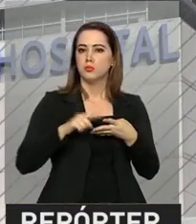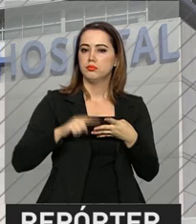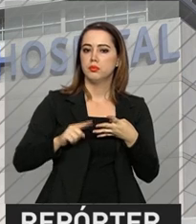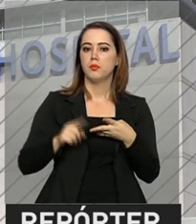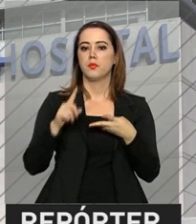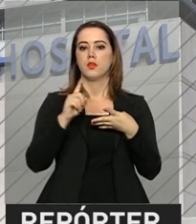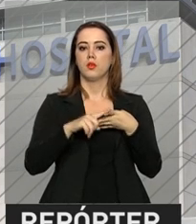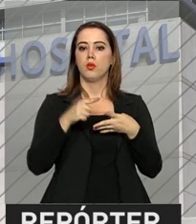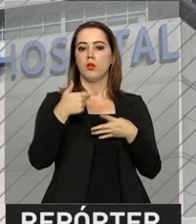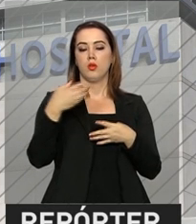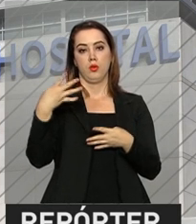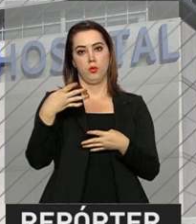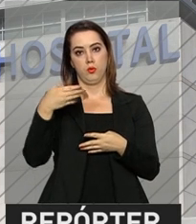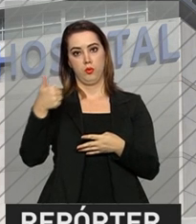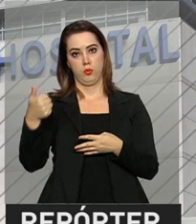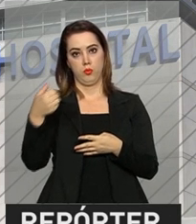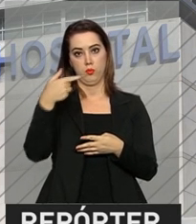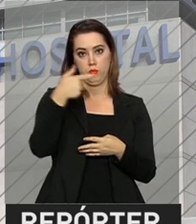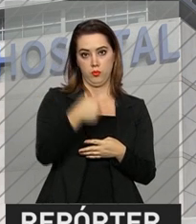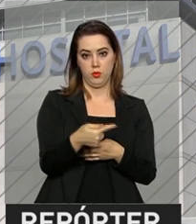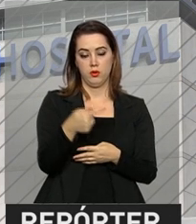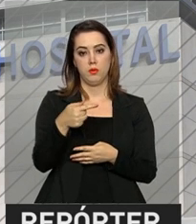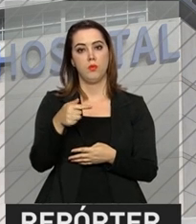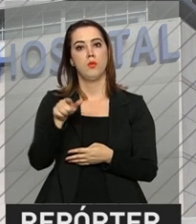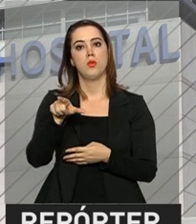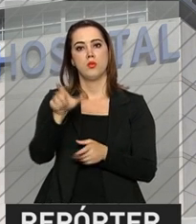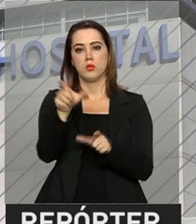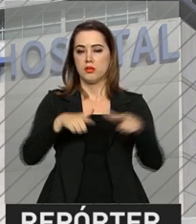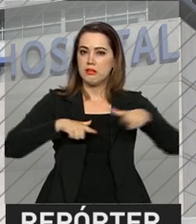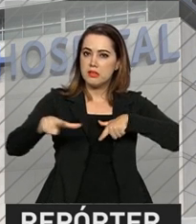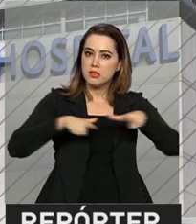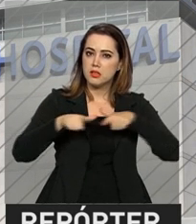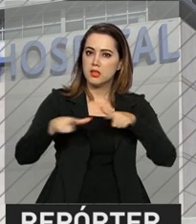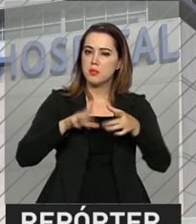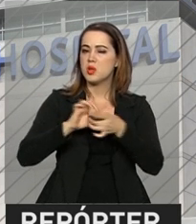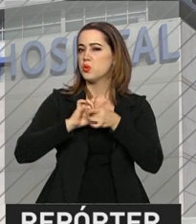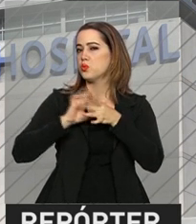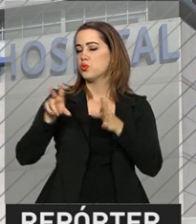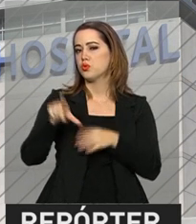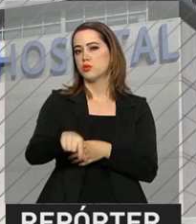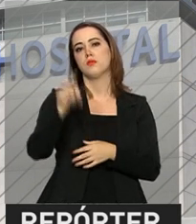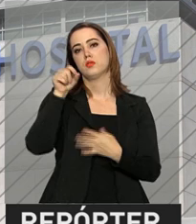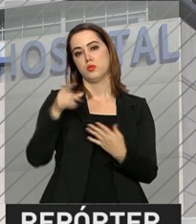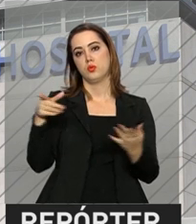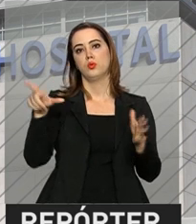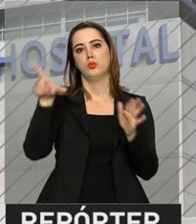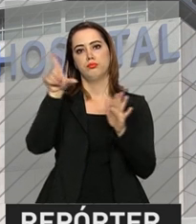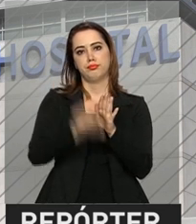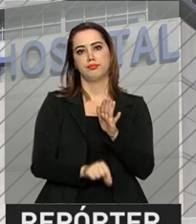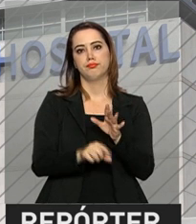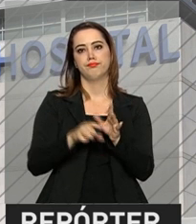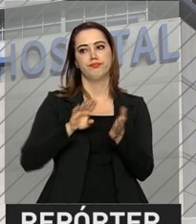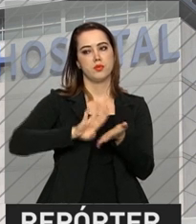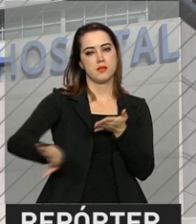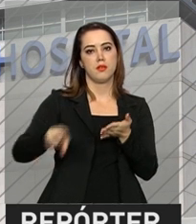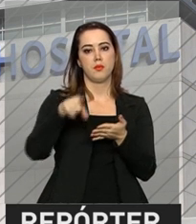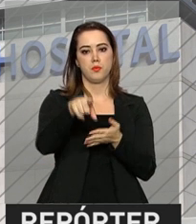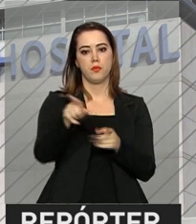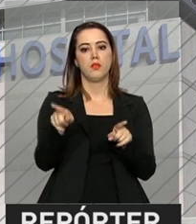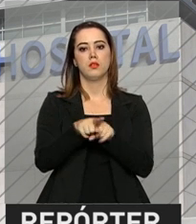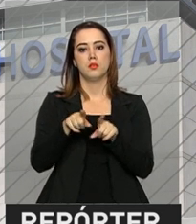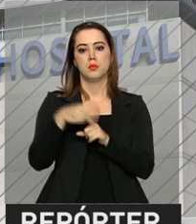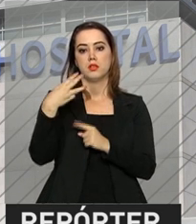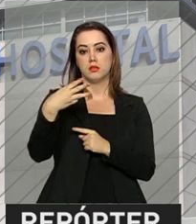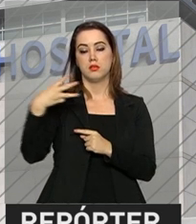417 cargos entre funções e gratificações foram extintos também teve redução média de trinta e três por cento